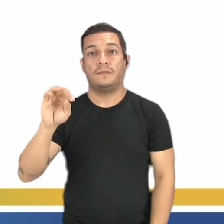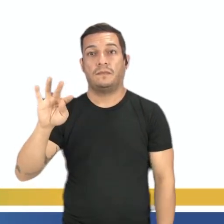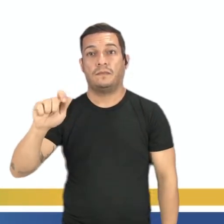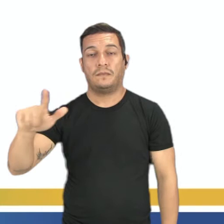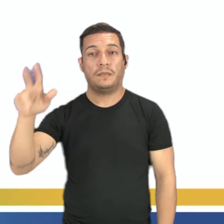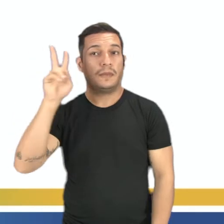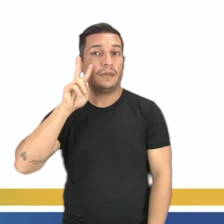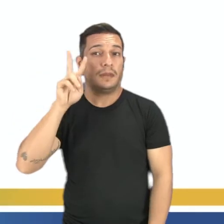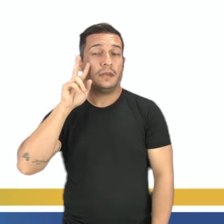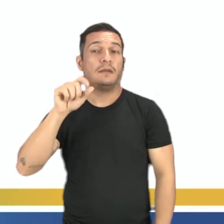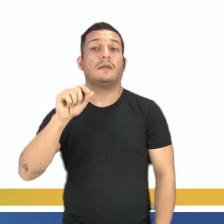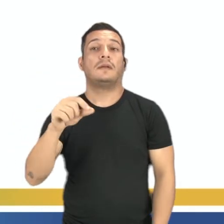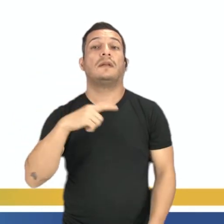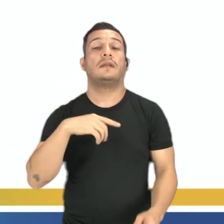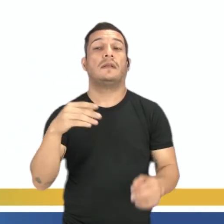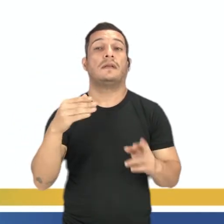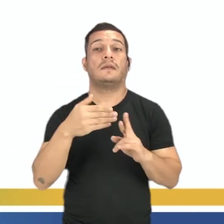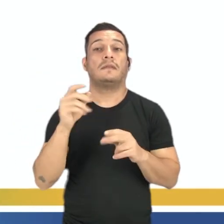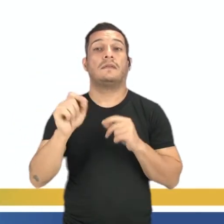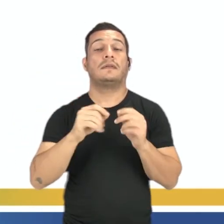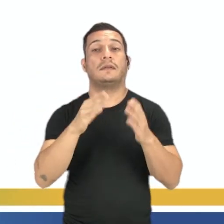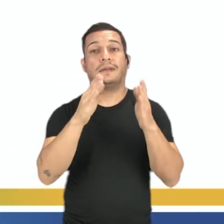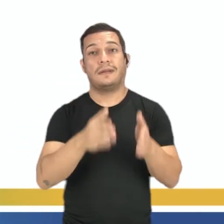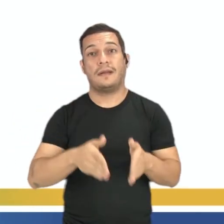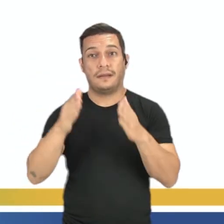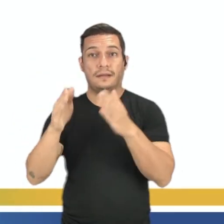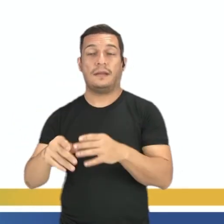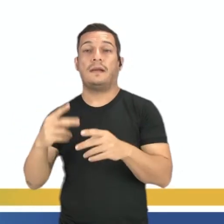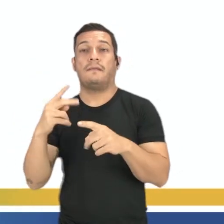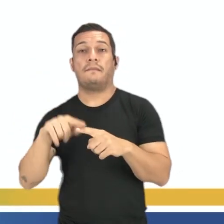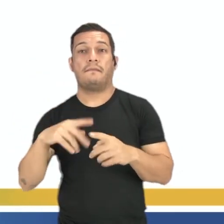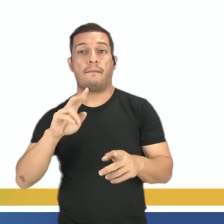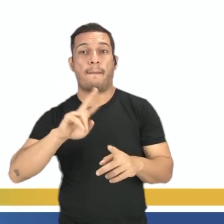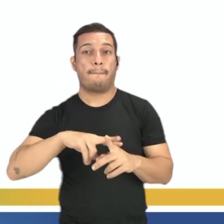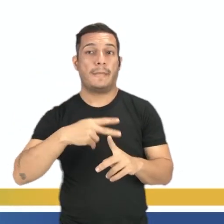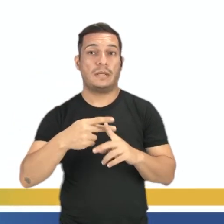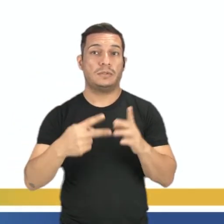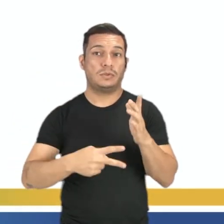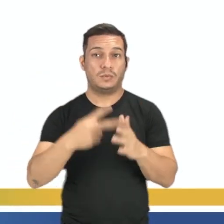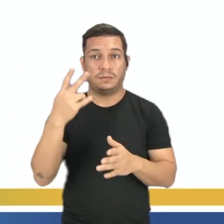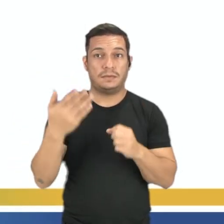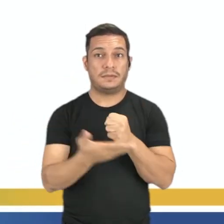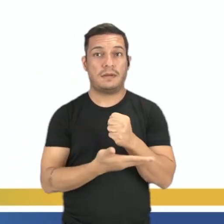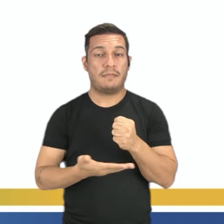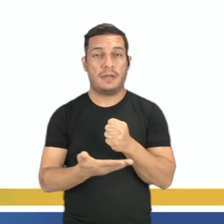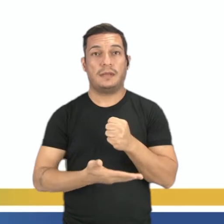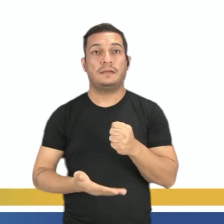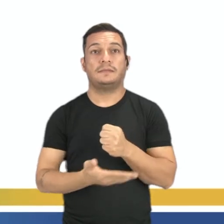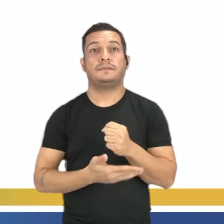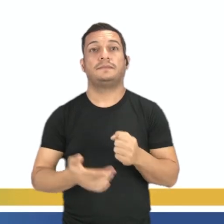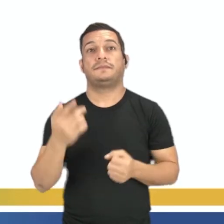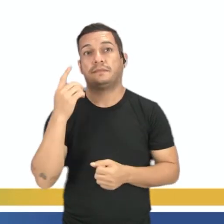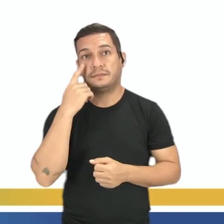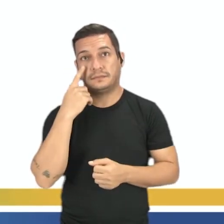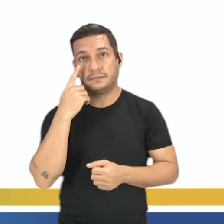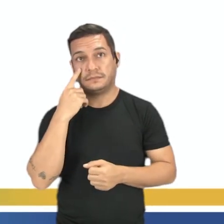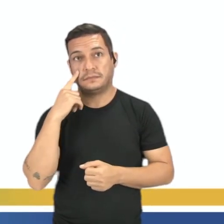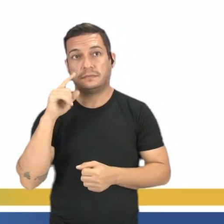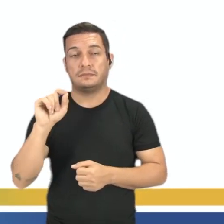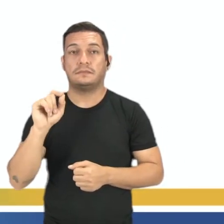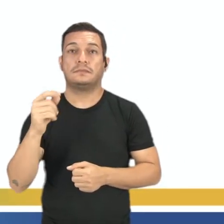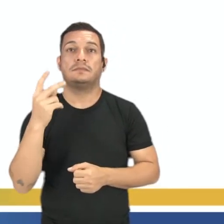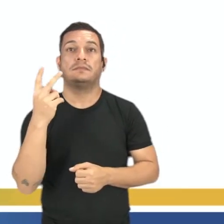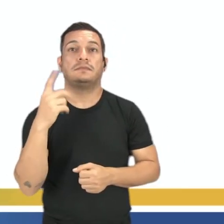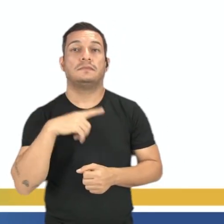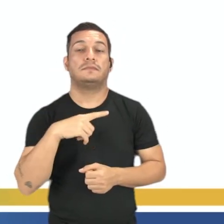área total corresponde à área lateral mais 2 vezes a área da base. A área total é